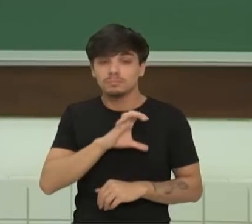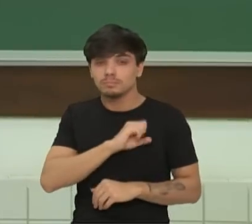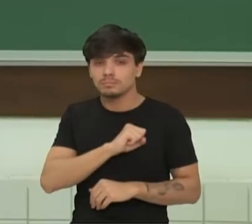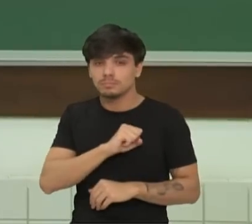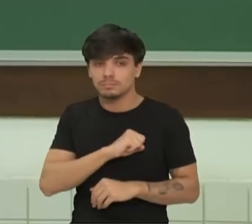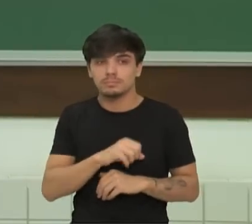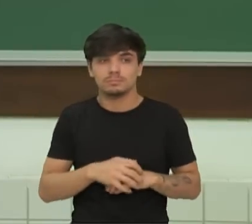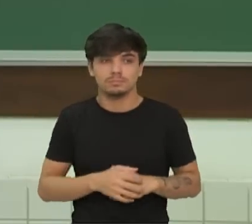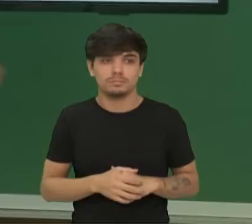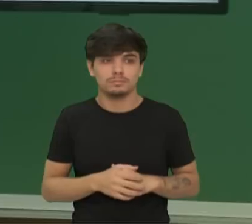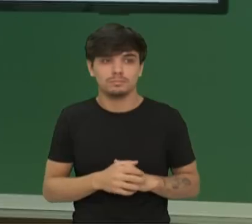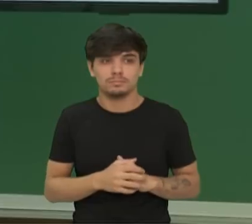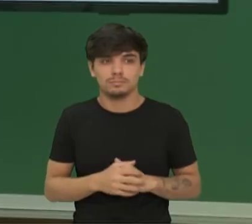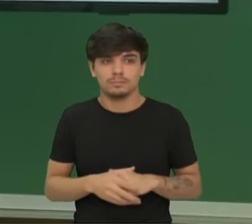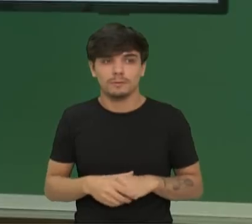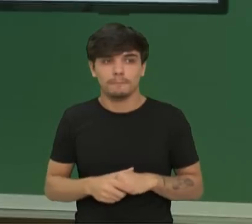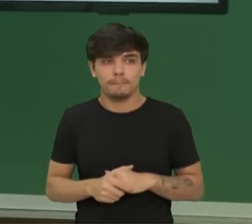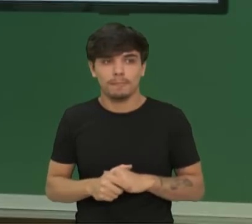naus espanholas.